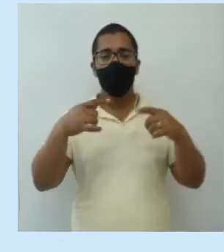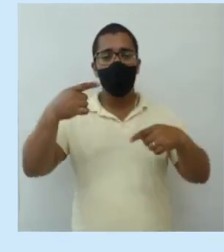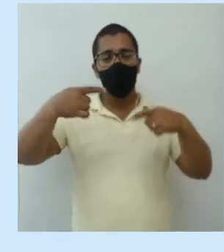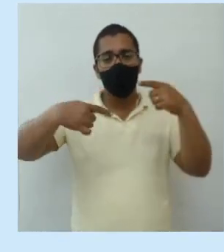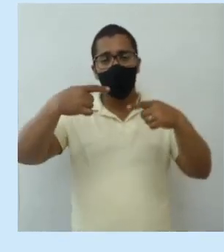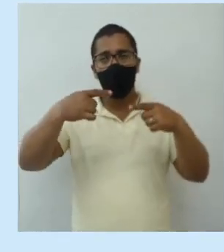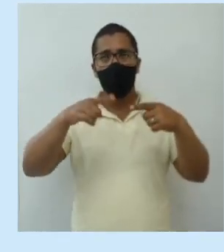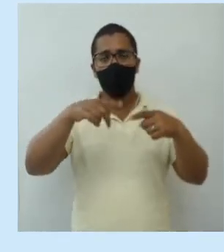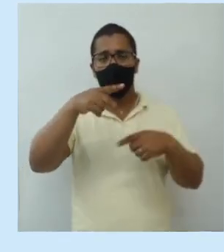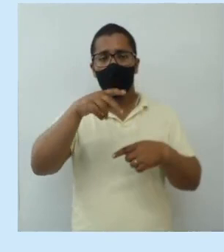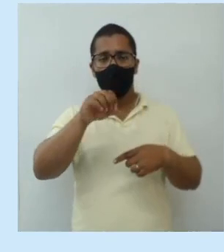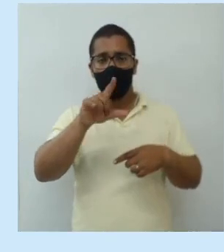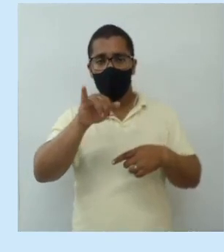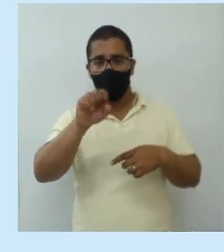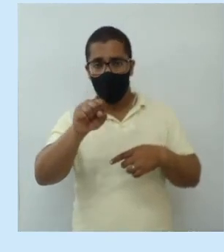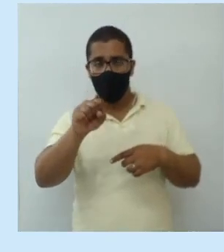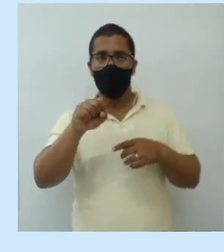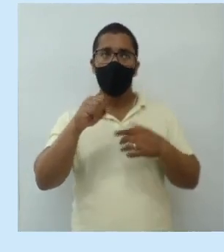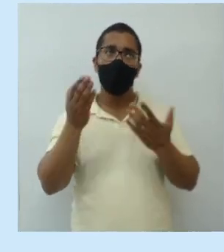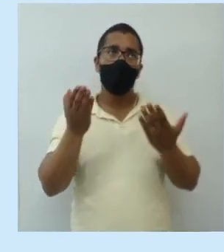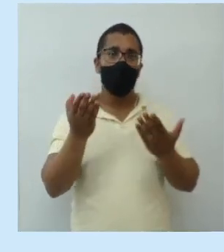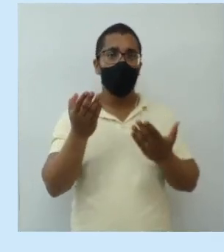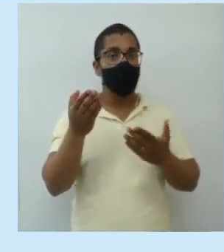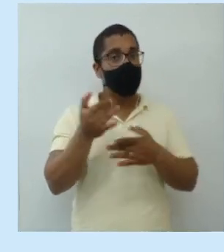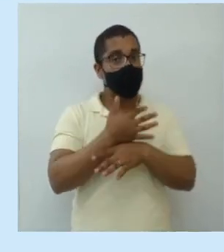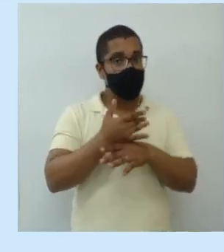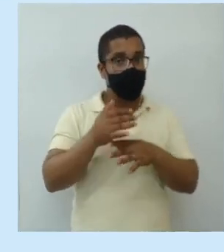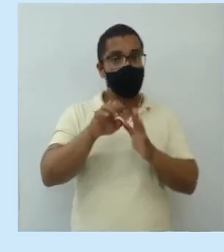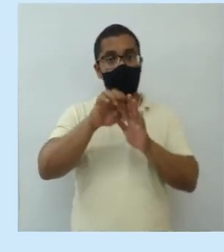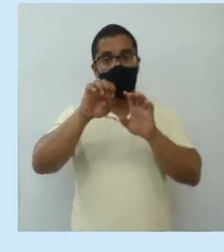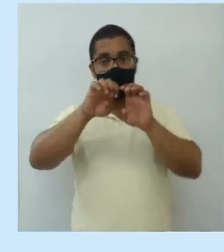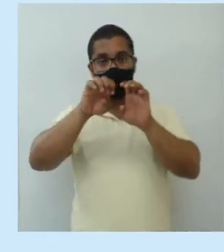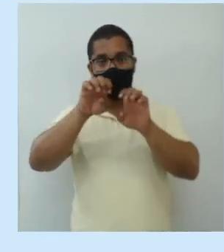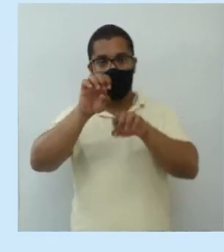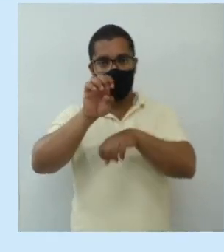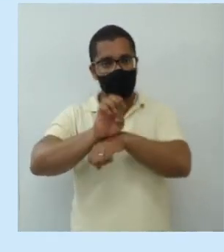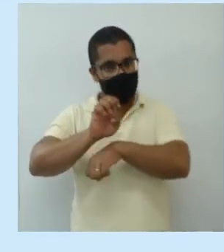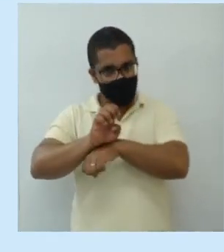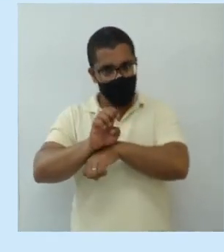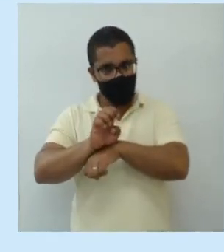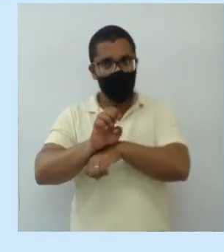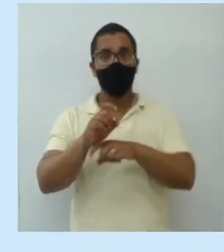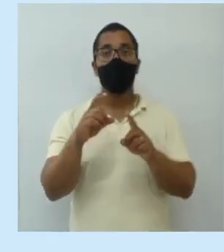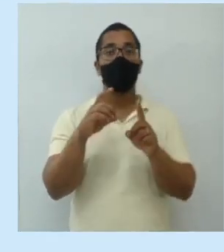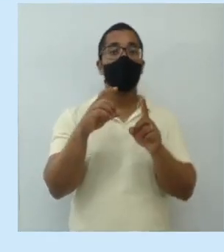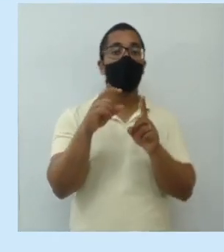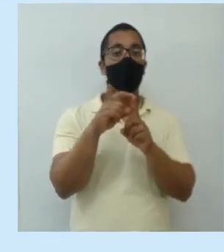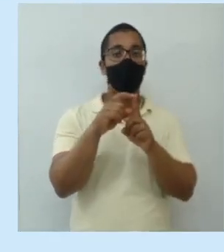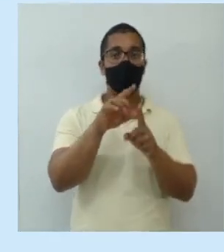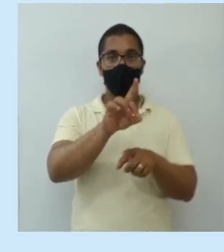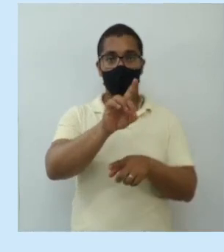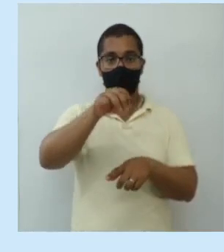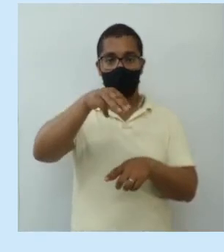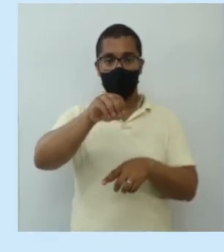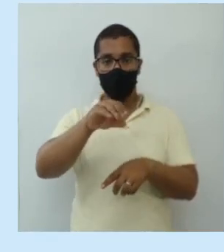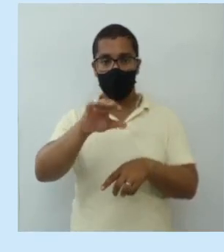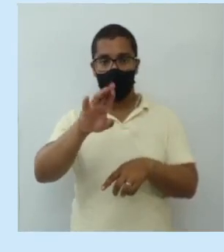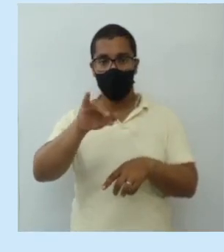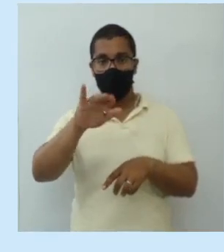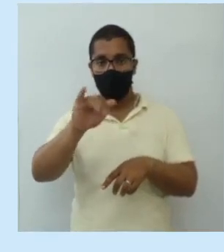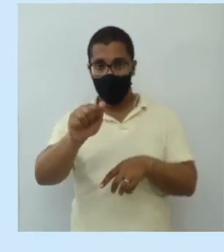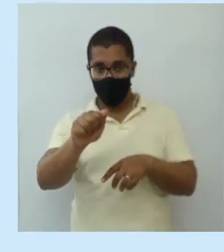polis, da cidade-estado. E a palavra democracia, certo? Vem de demos, que significa